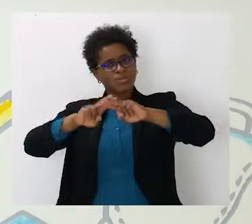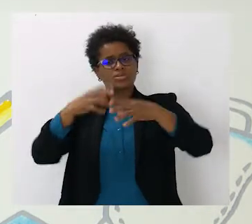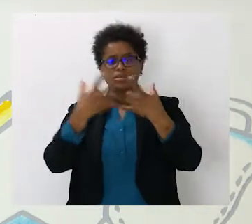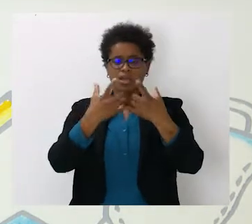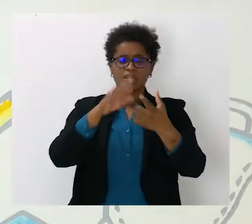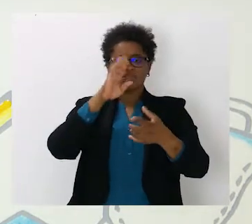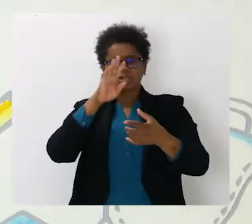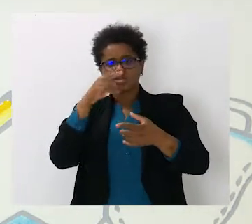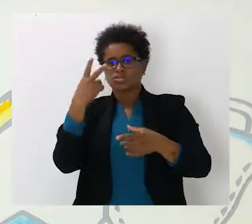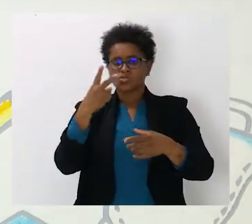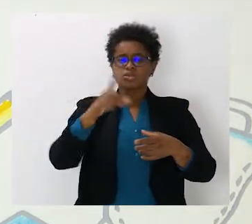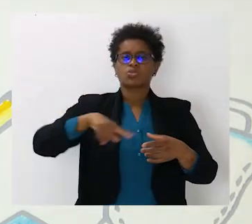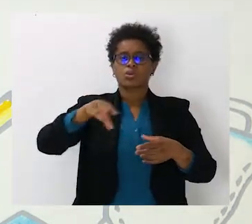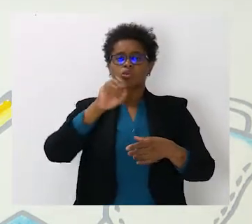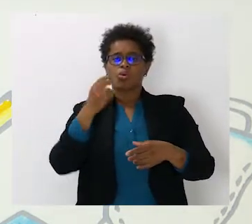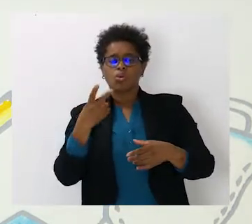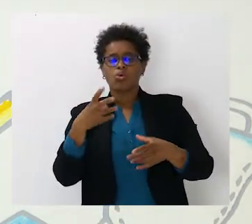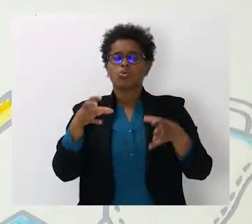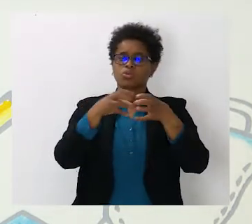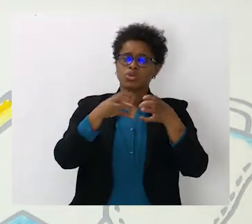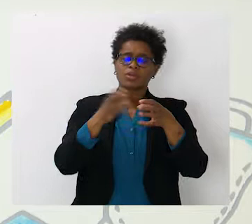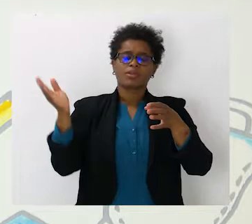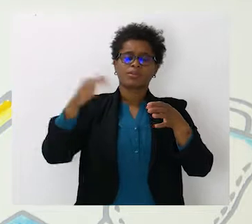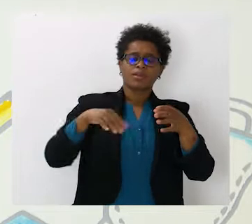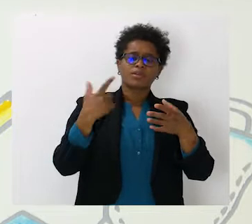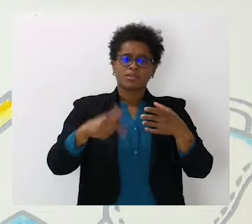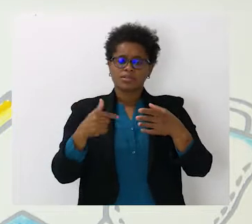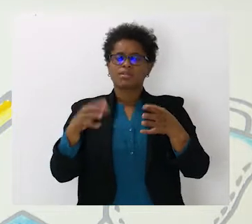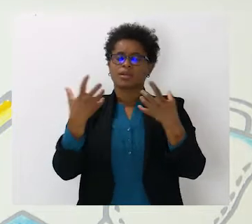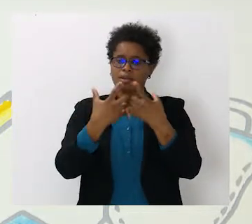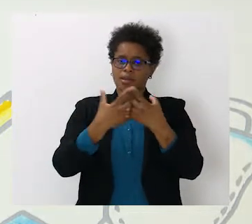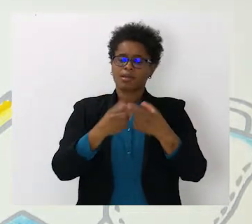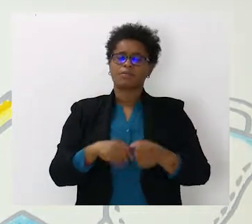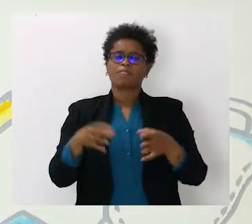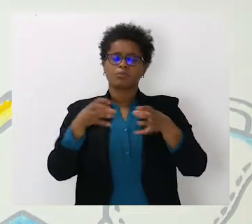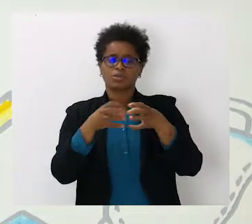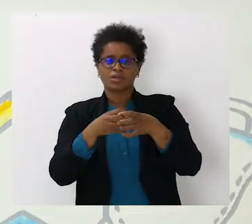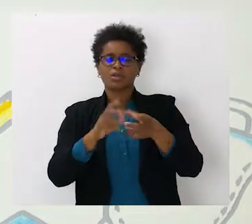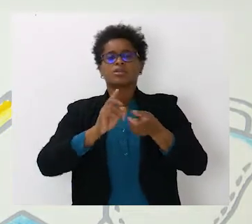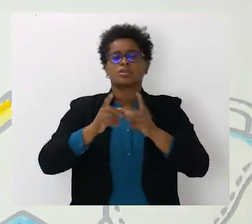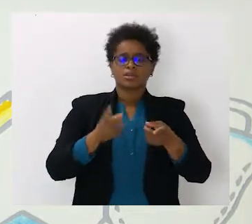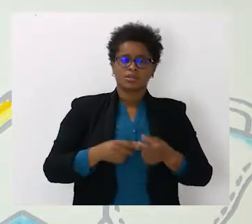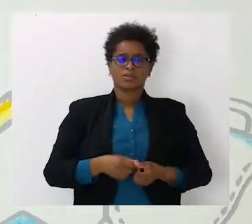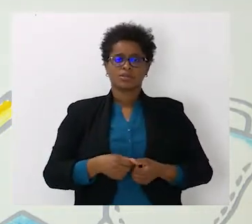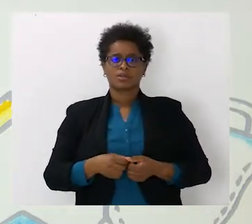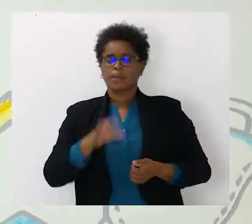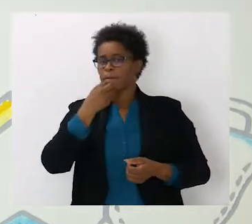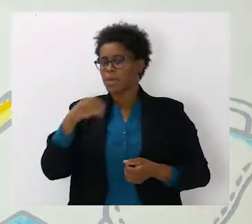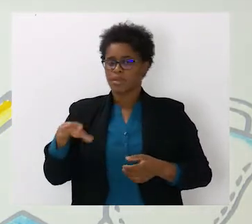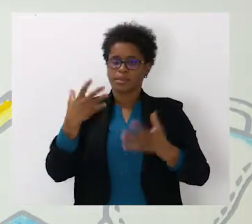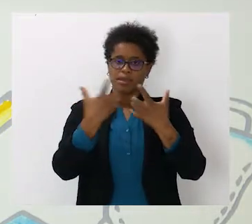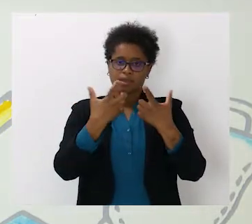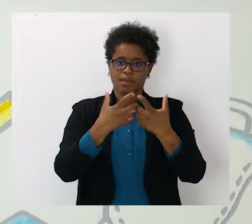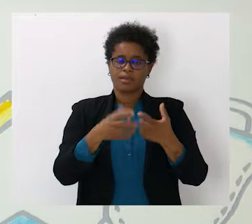duas localidades ou comunidades entravam em guerras, a comunidade que